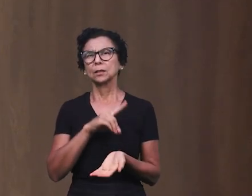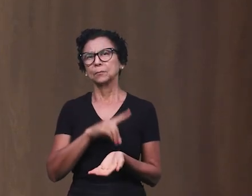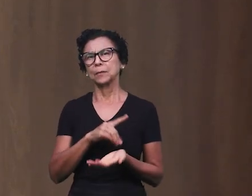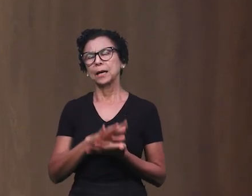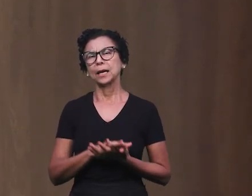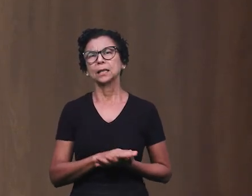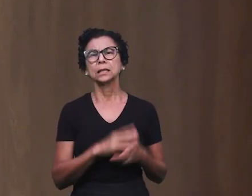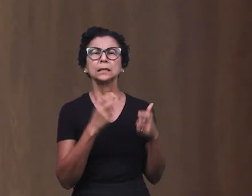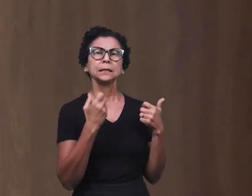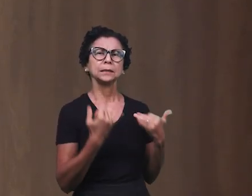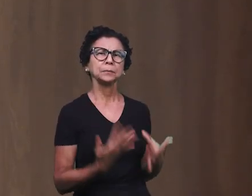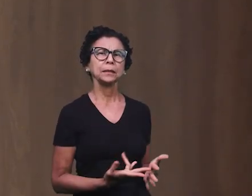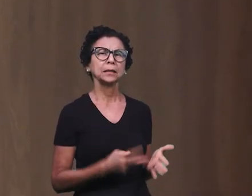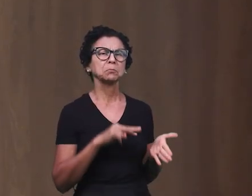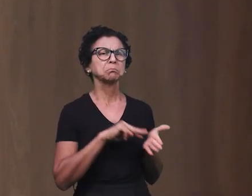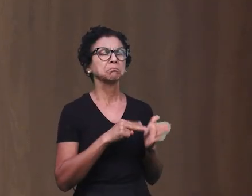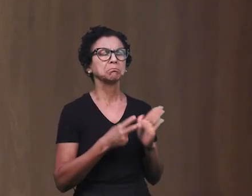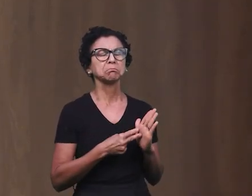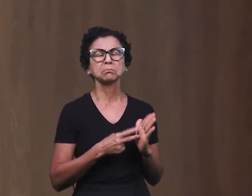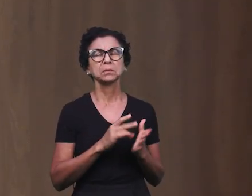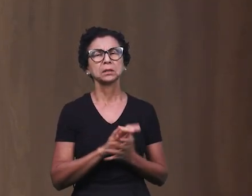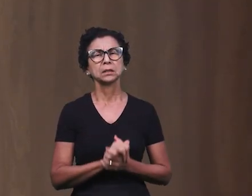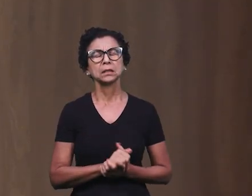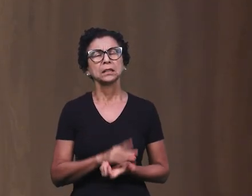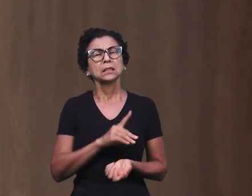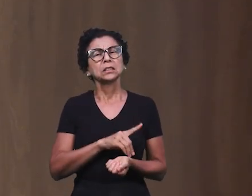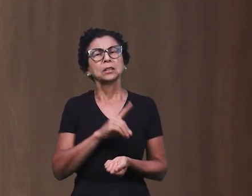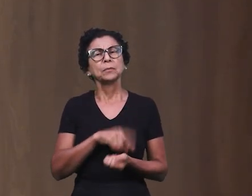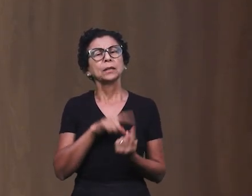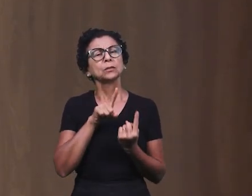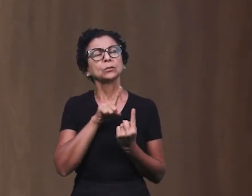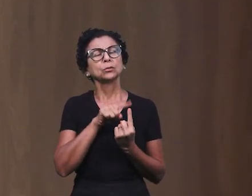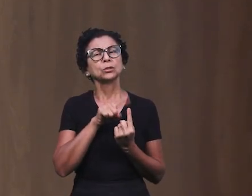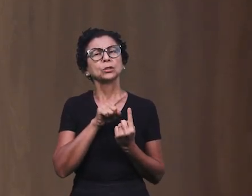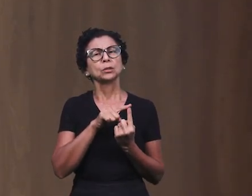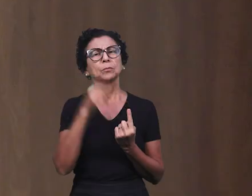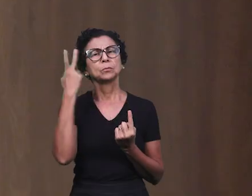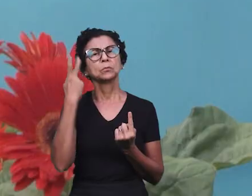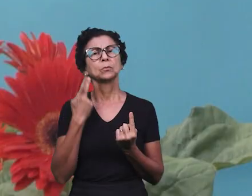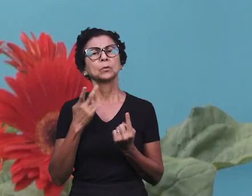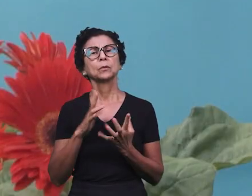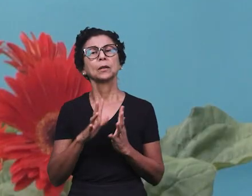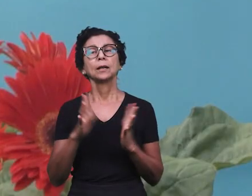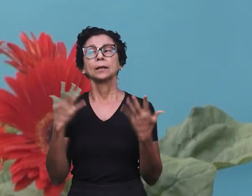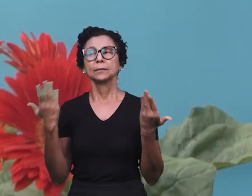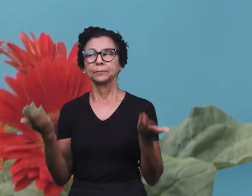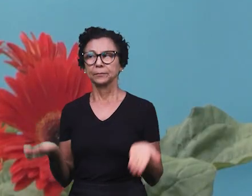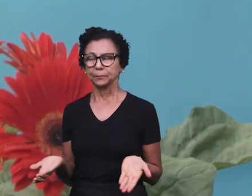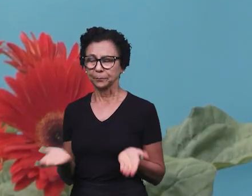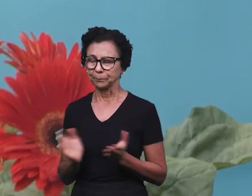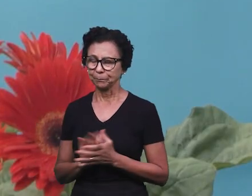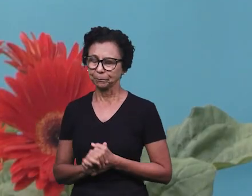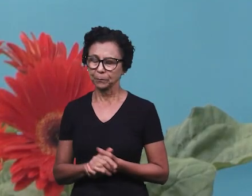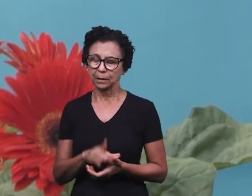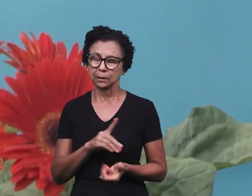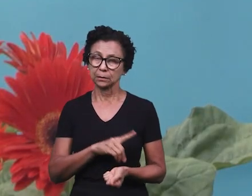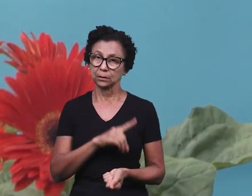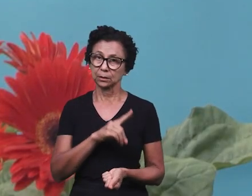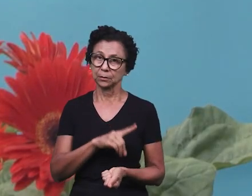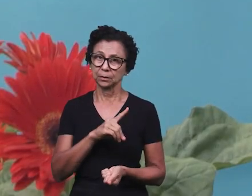nos dizer o que é diabetes e quais são os tipos mais comuns dessa doença? Então, diabetes é